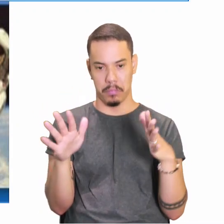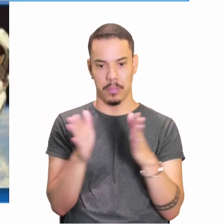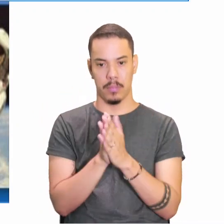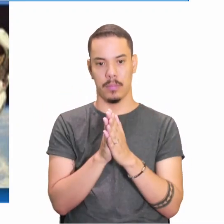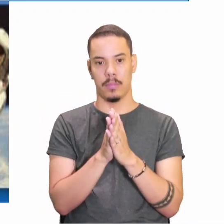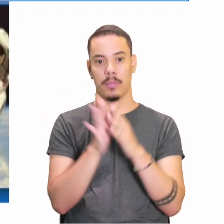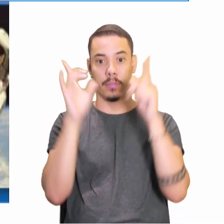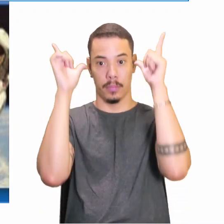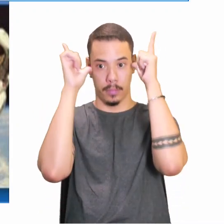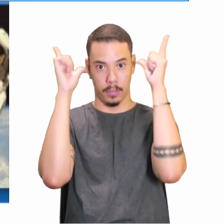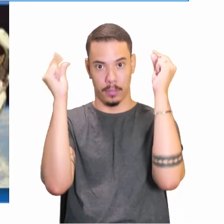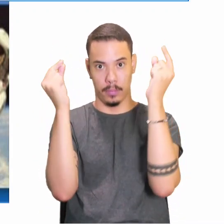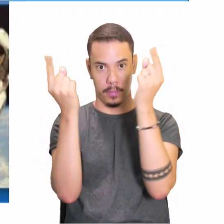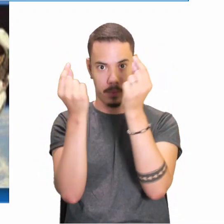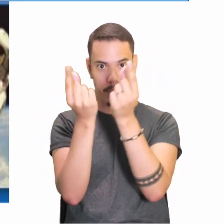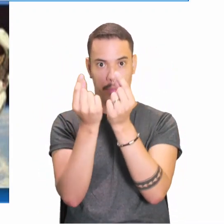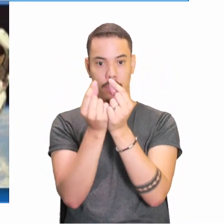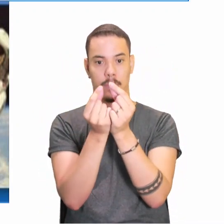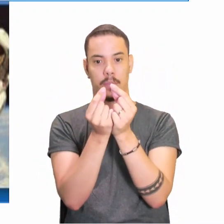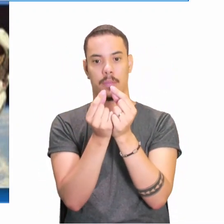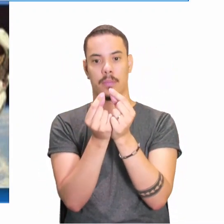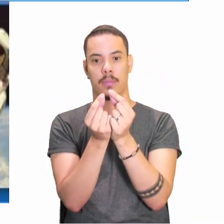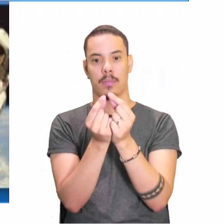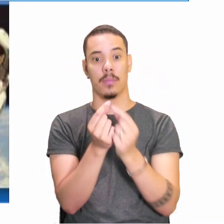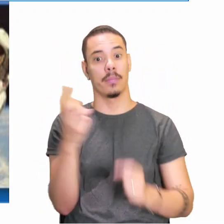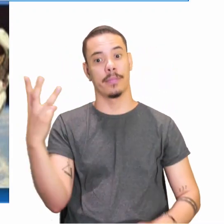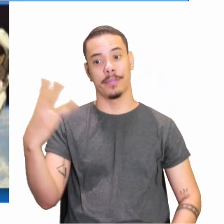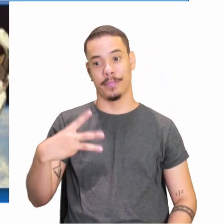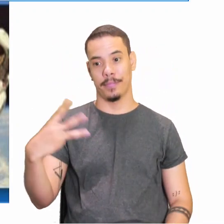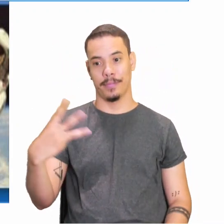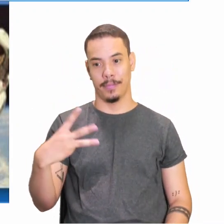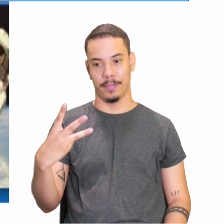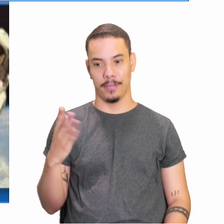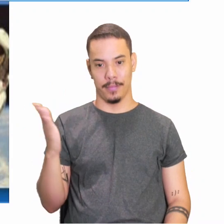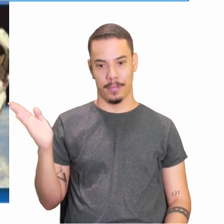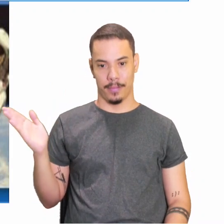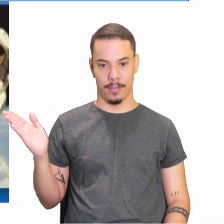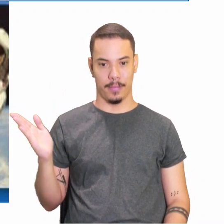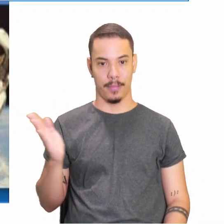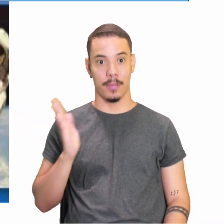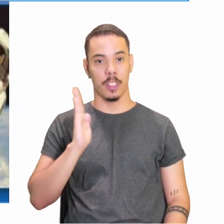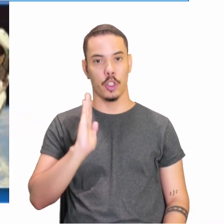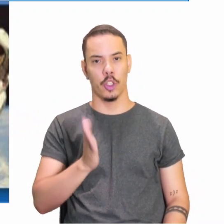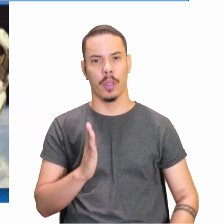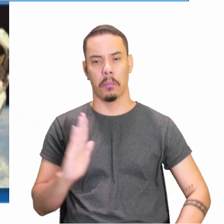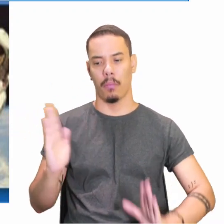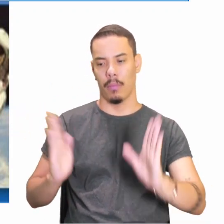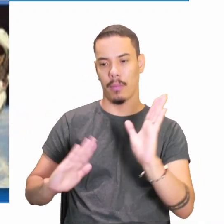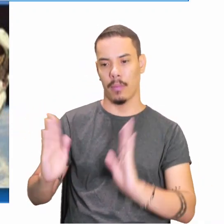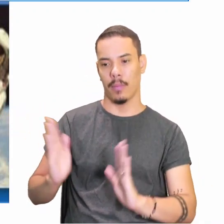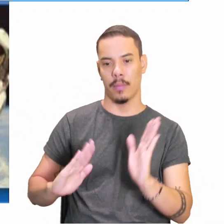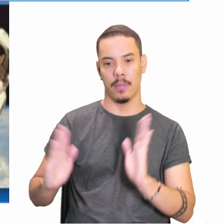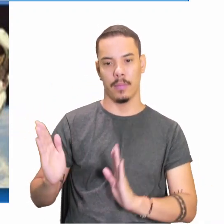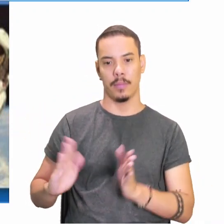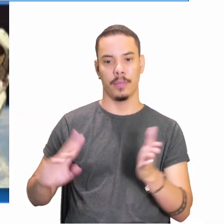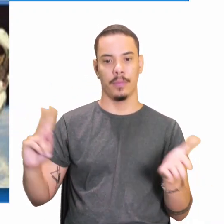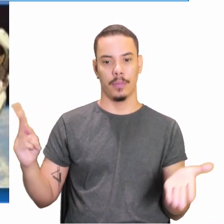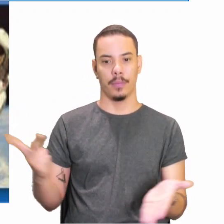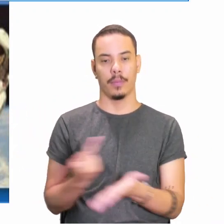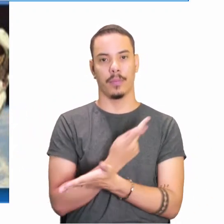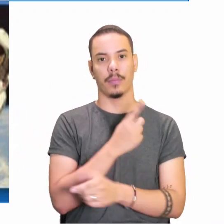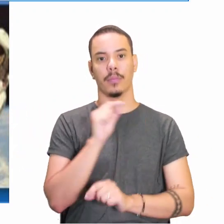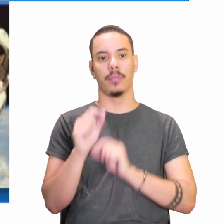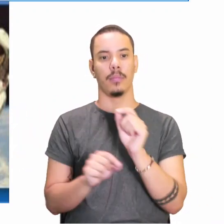da Grécia, né? E no outro, já num período que